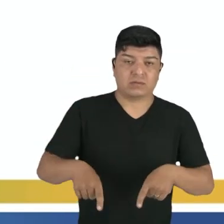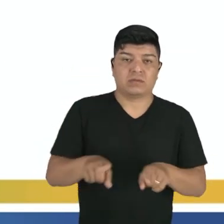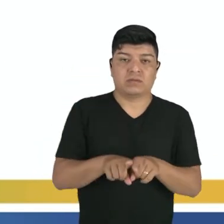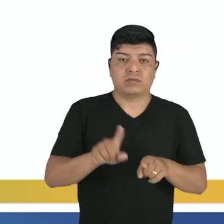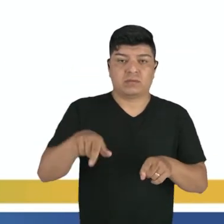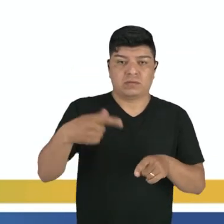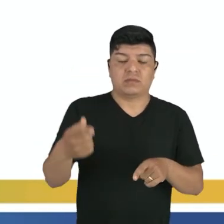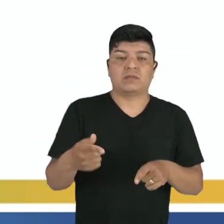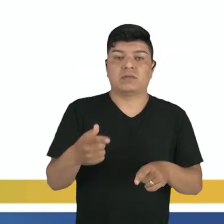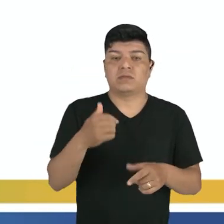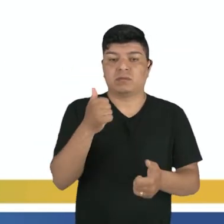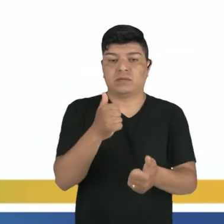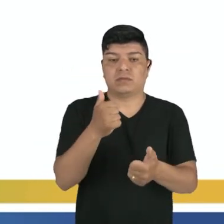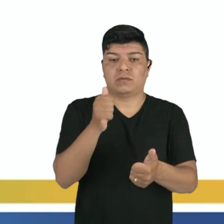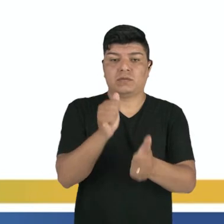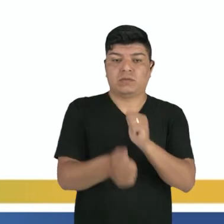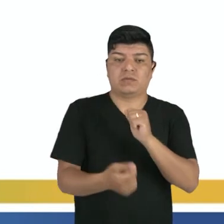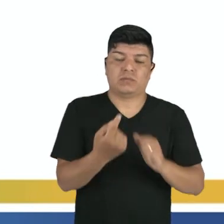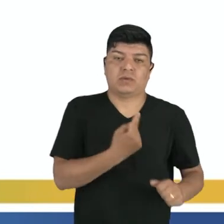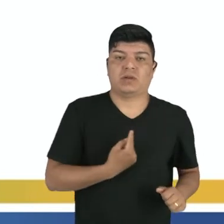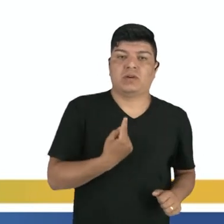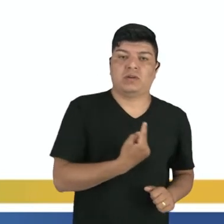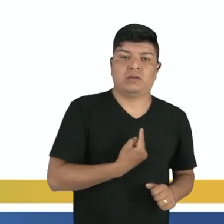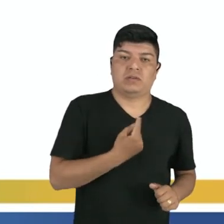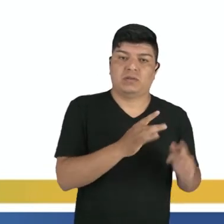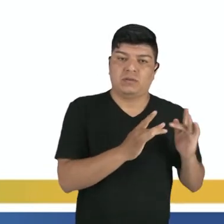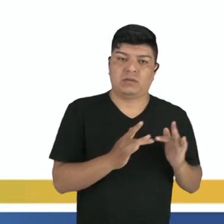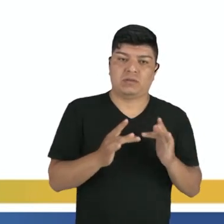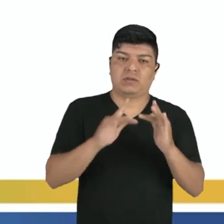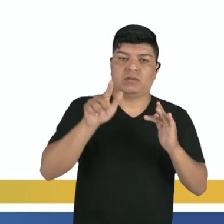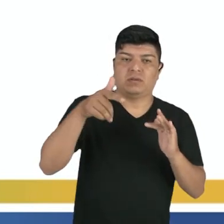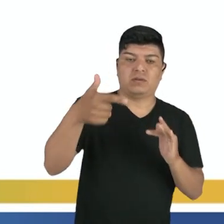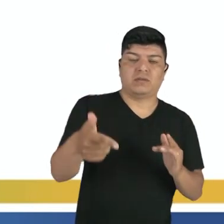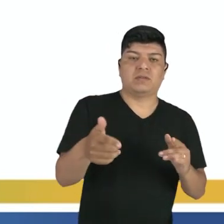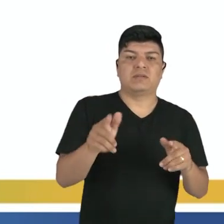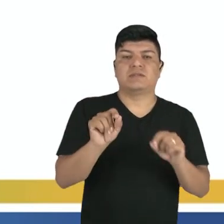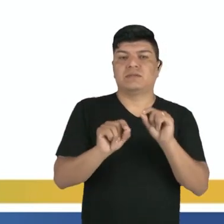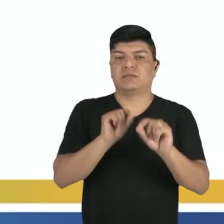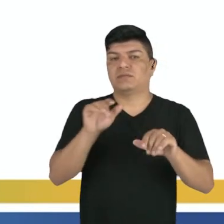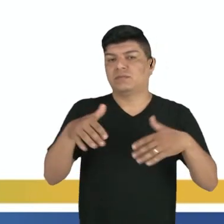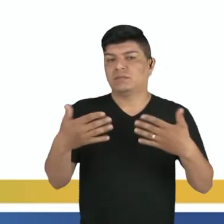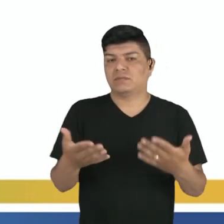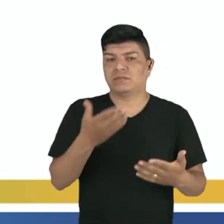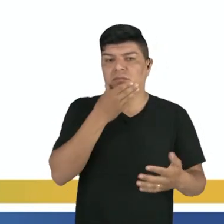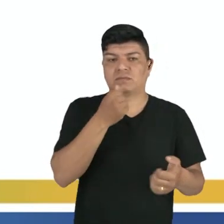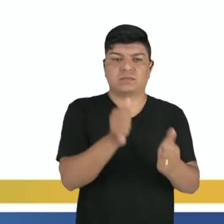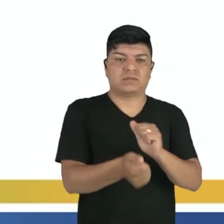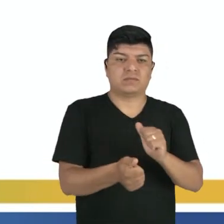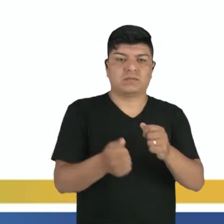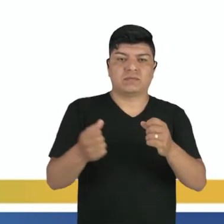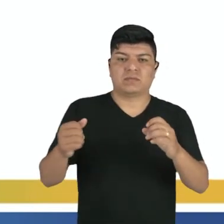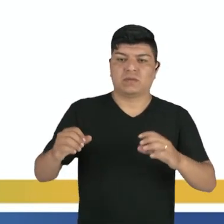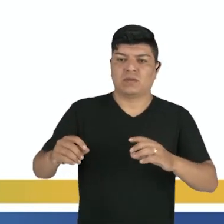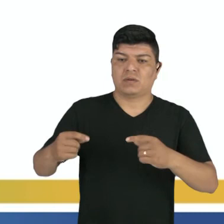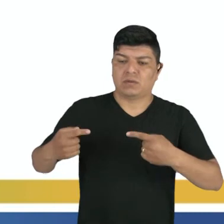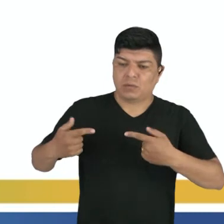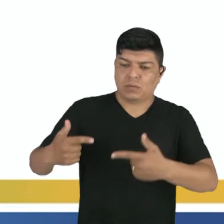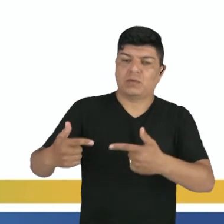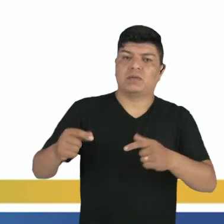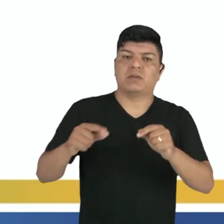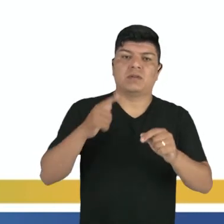o chamados esportes individuais em interação com o poluente são aqueles em que os atletas se enfrentam diretamente